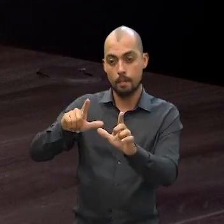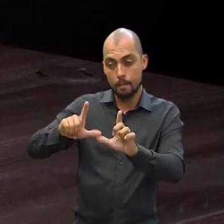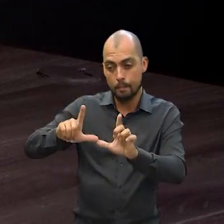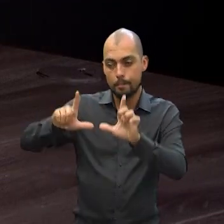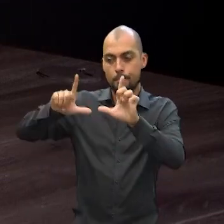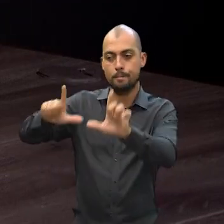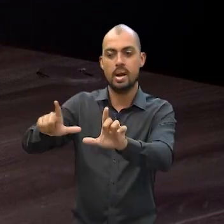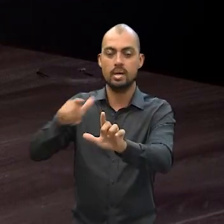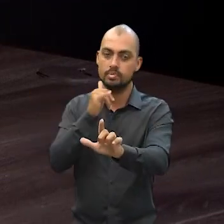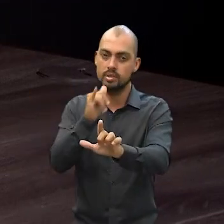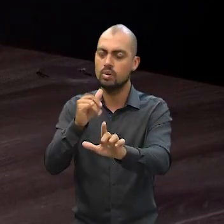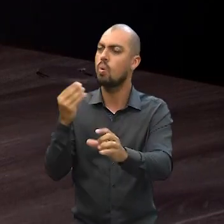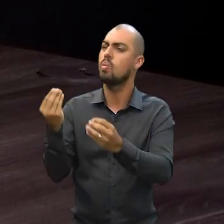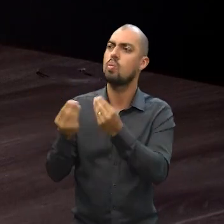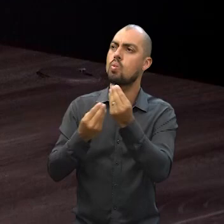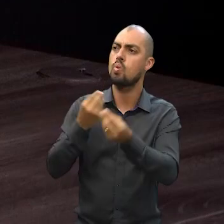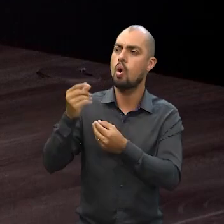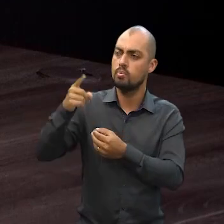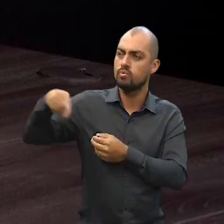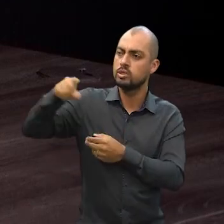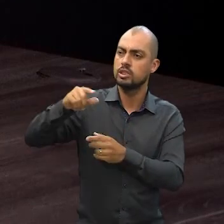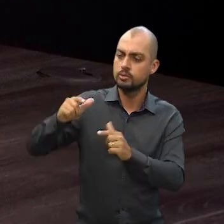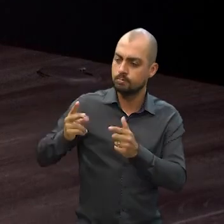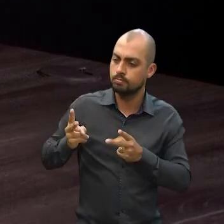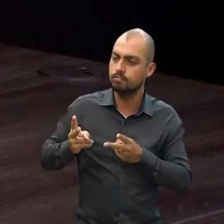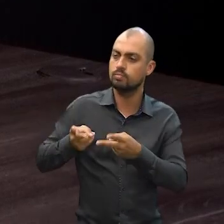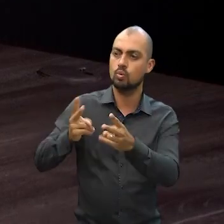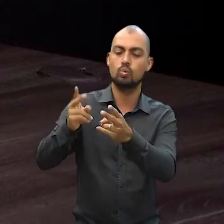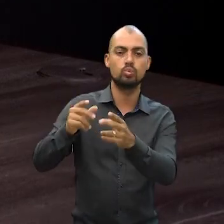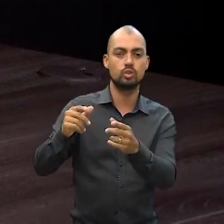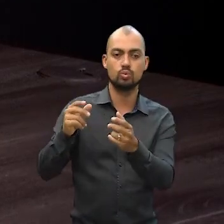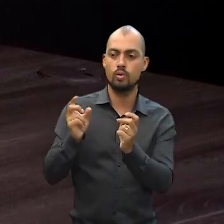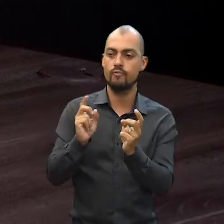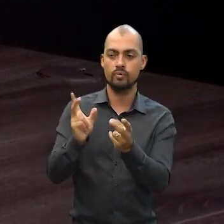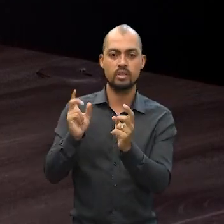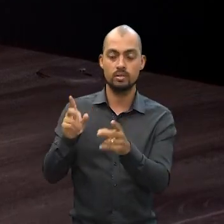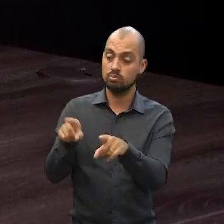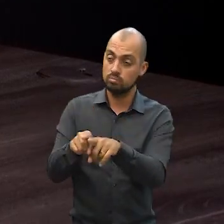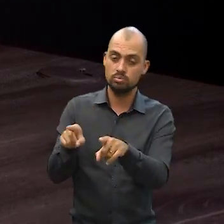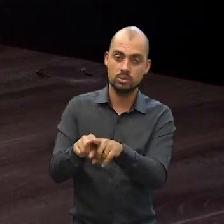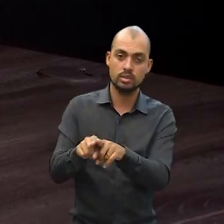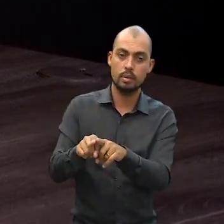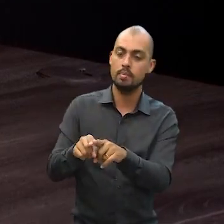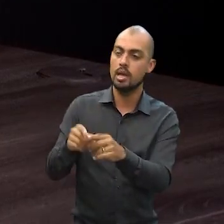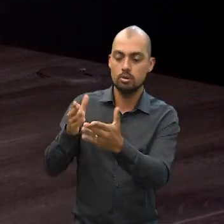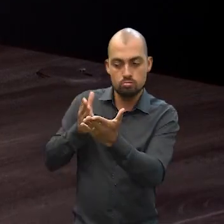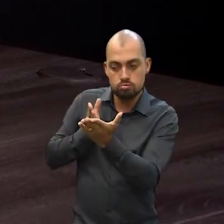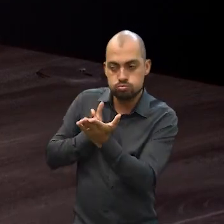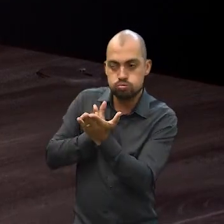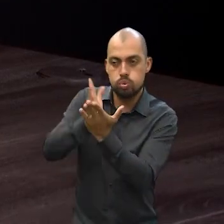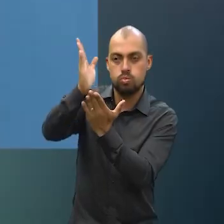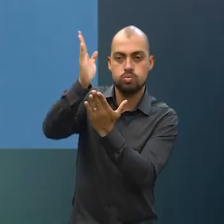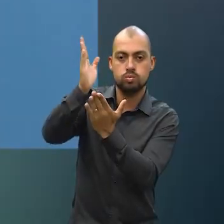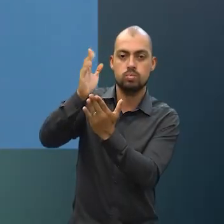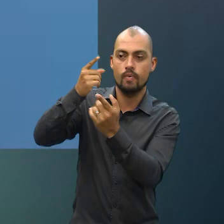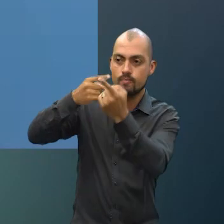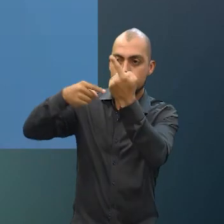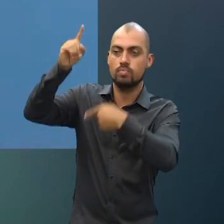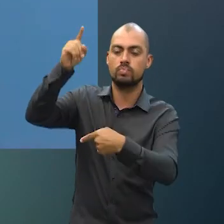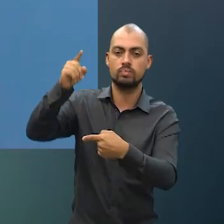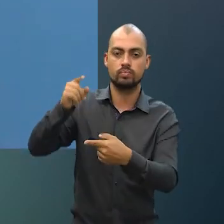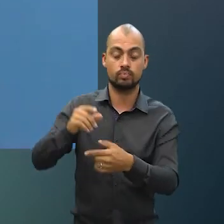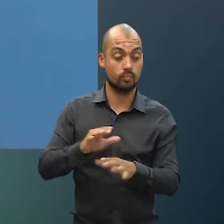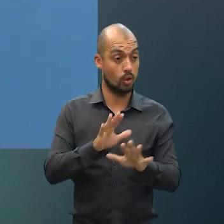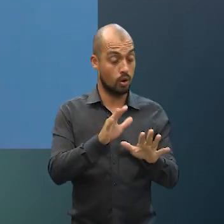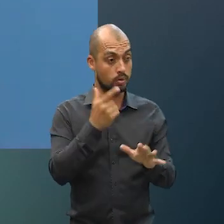então, manter-se no mercado e agora até dar uma alavancada nesse negócio?